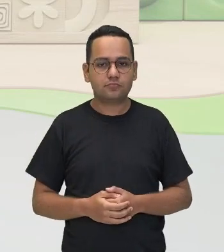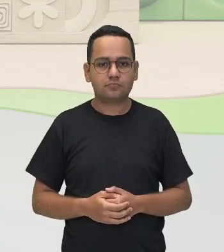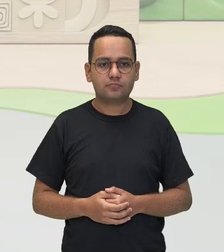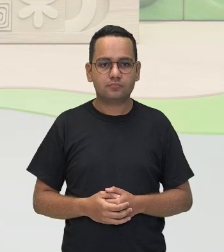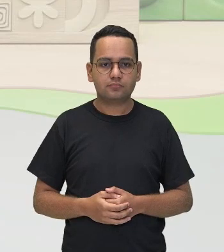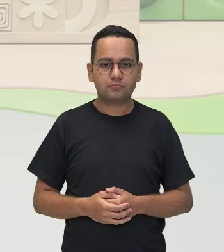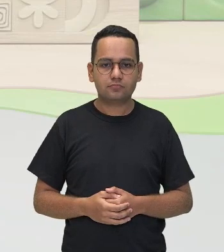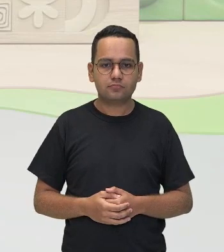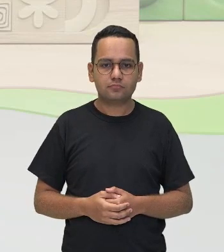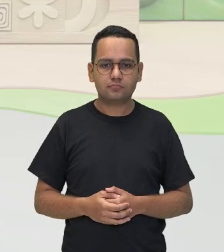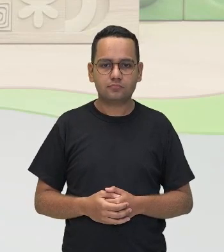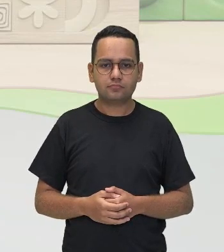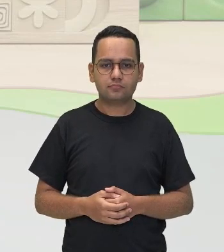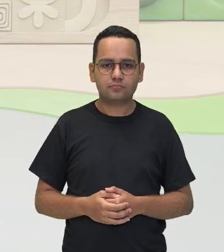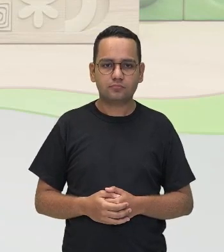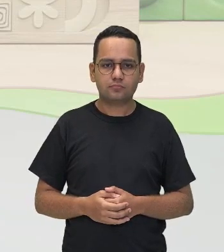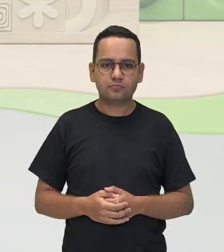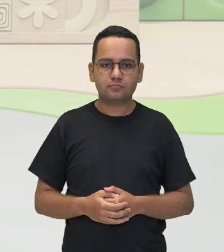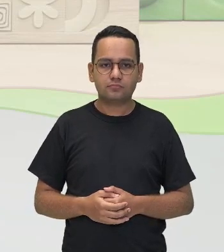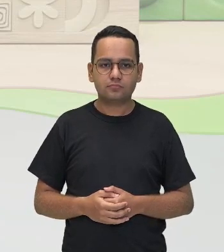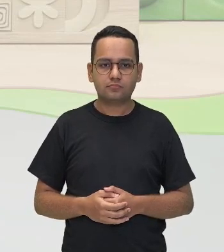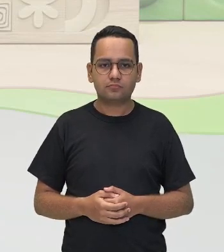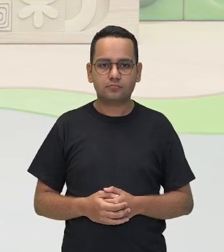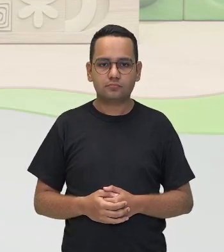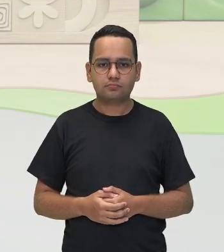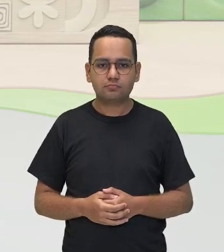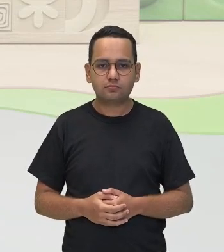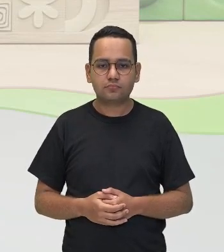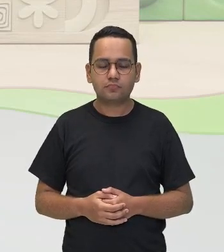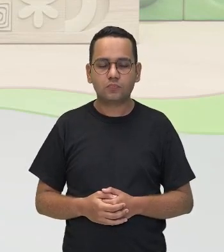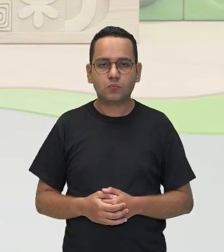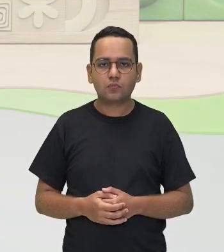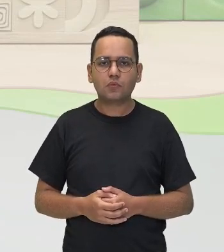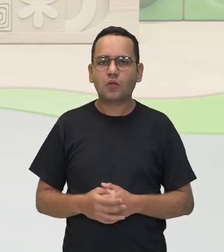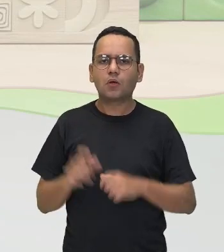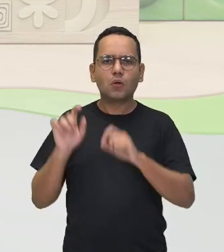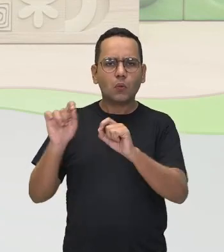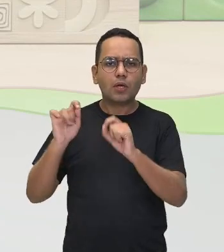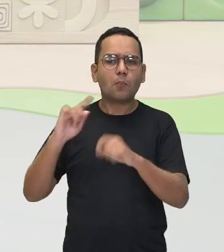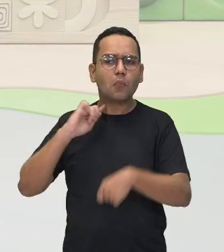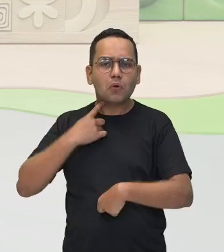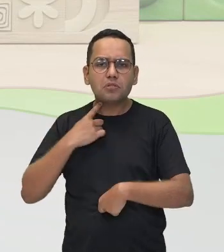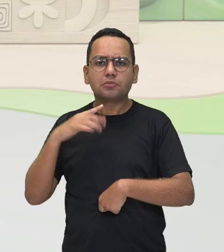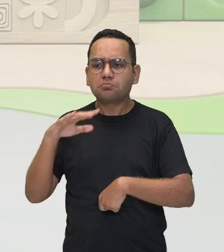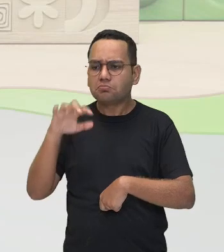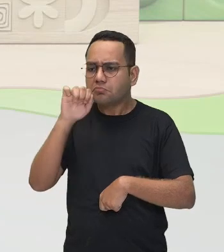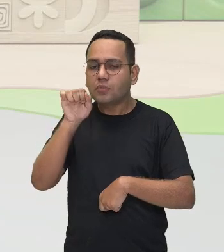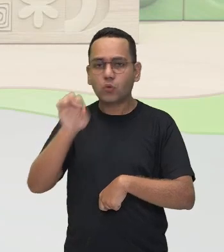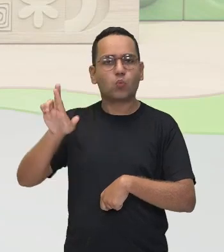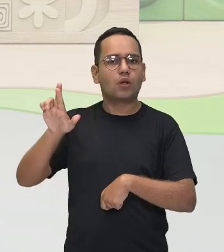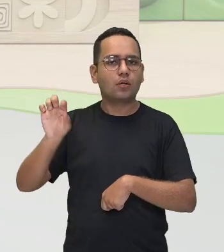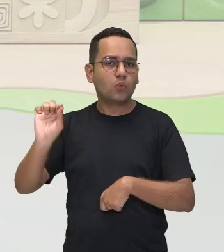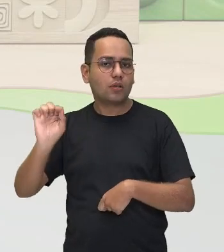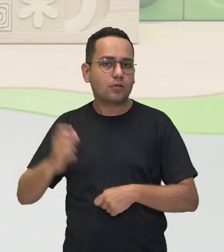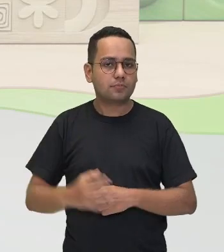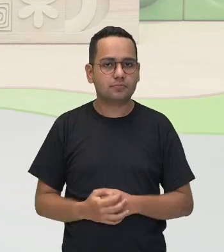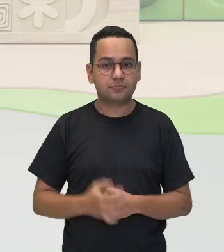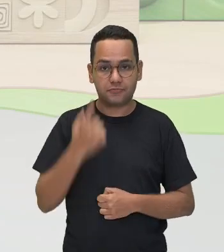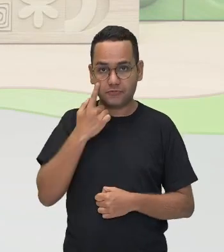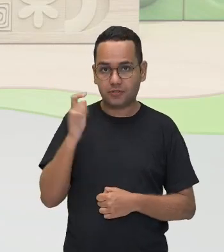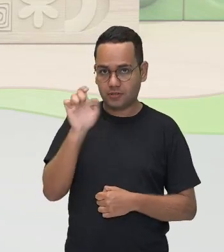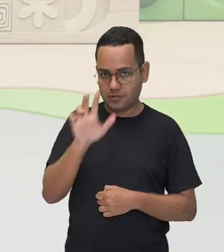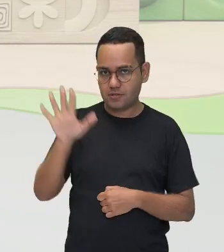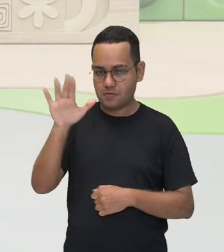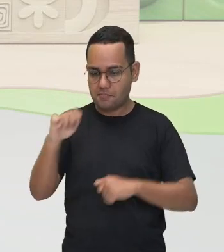é a composição, a poluição do ar. Então, nós temos aí uma imagem, né, da cidade